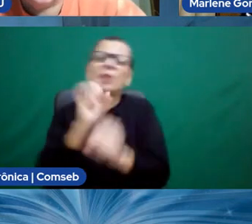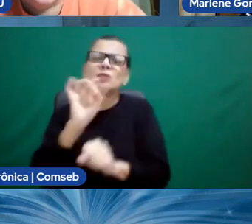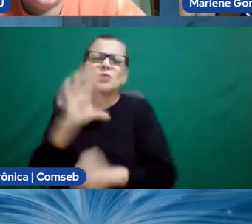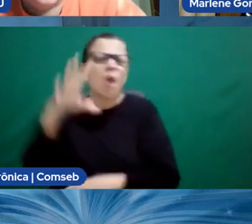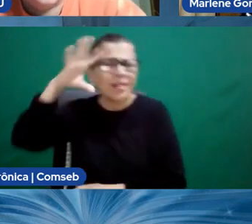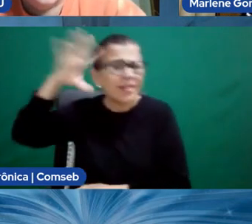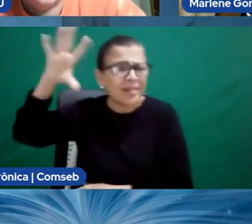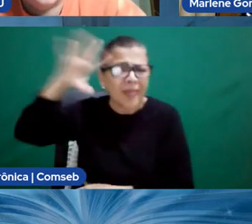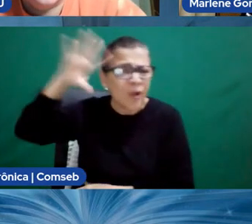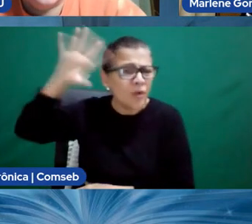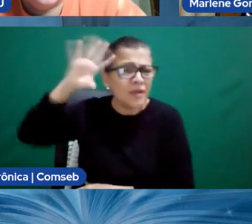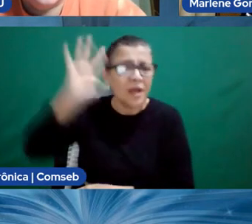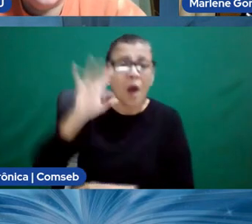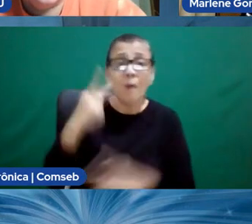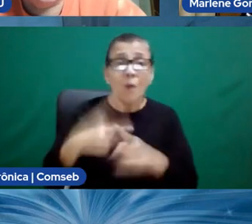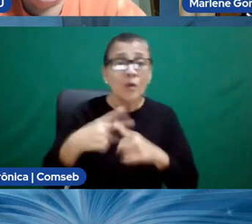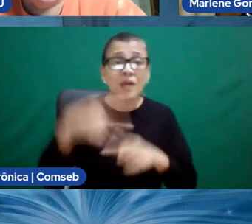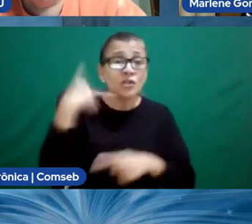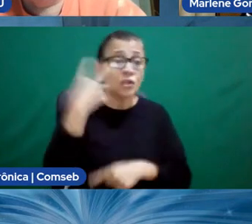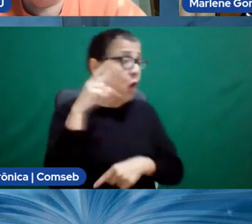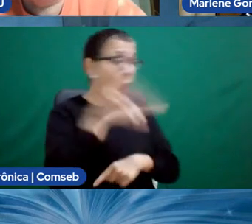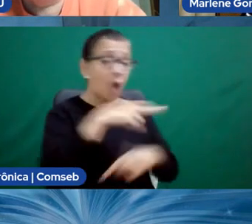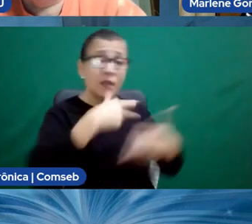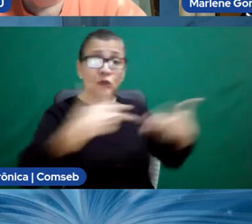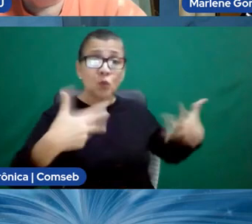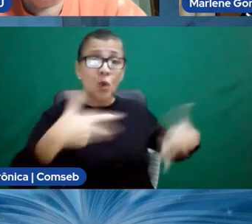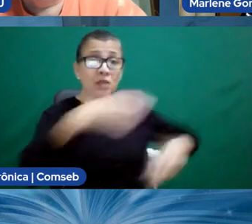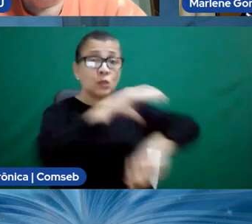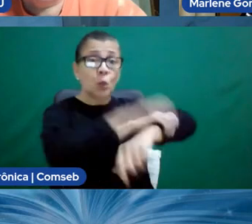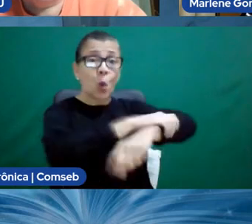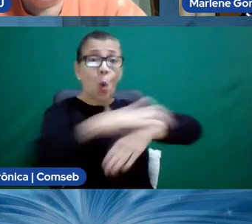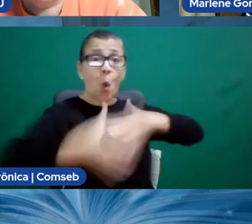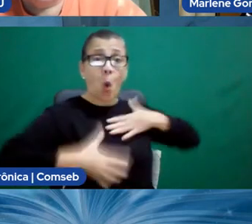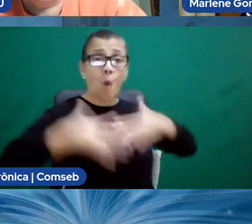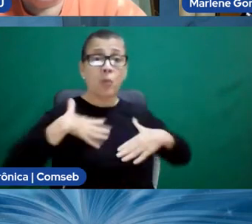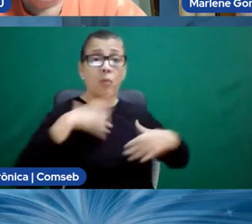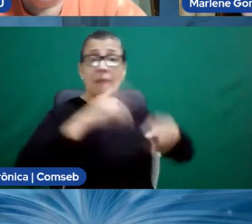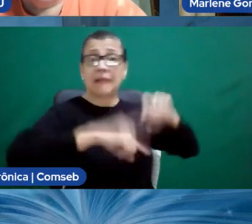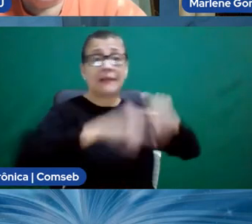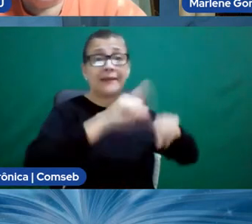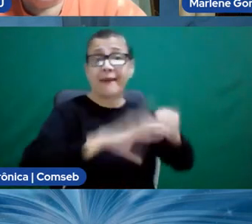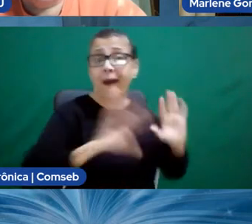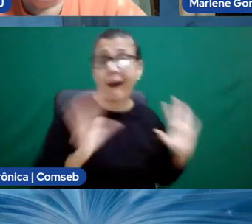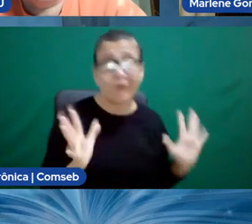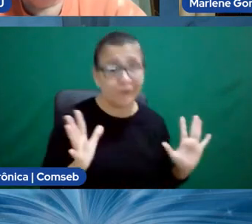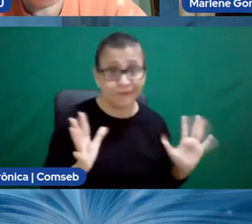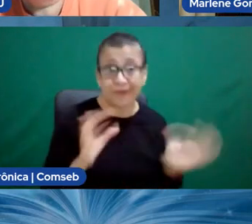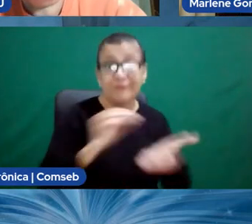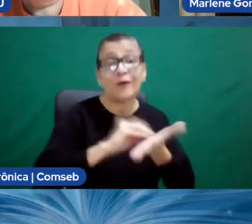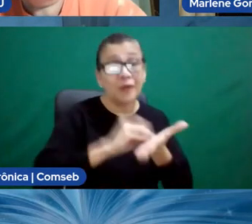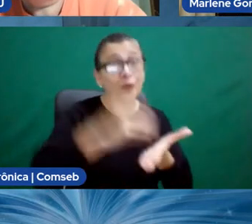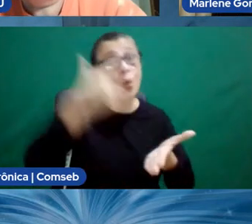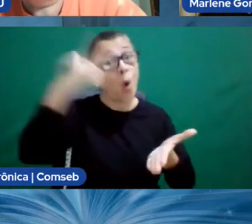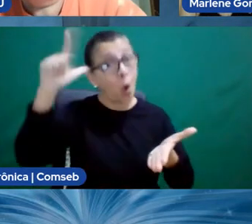o aspecto orgânico, material, do processo, e não correto. O espiritual ainda envolvido, né? Muito